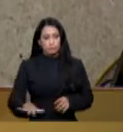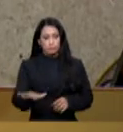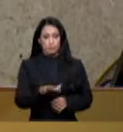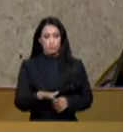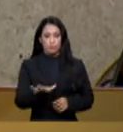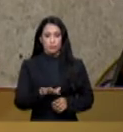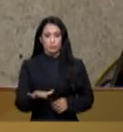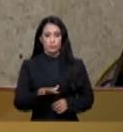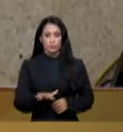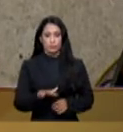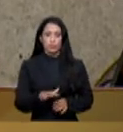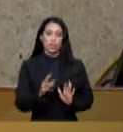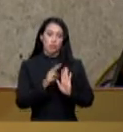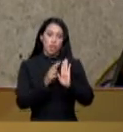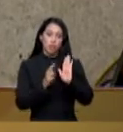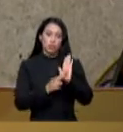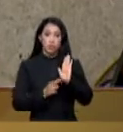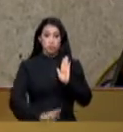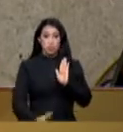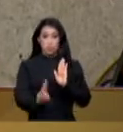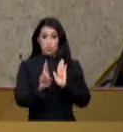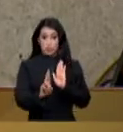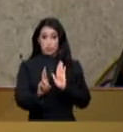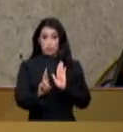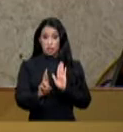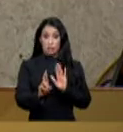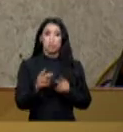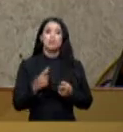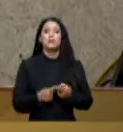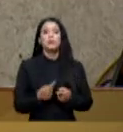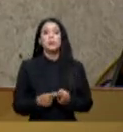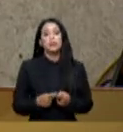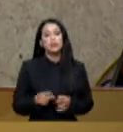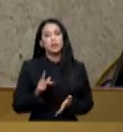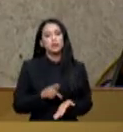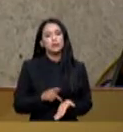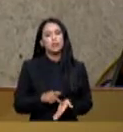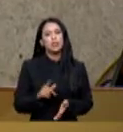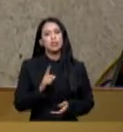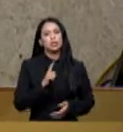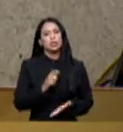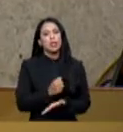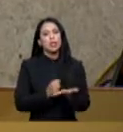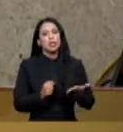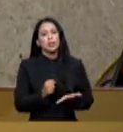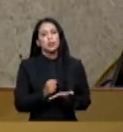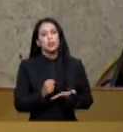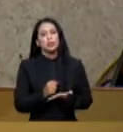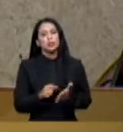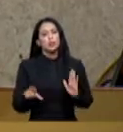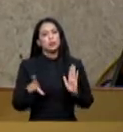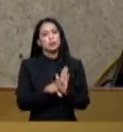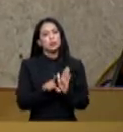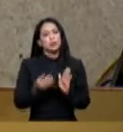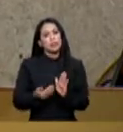E ela edita apenas normas de referências, porque, na verdade, ela tem, com base em lei